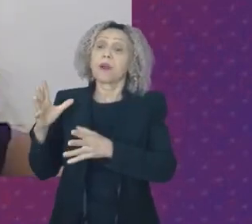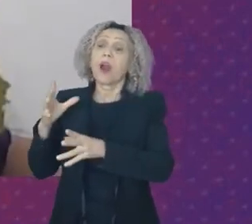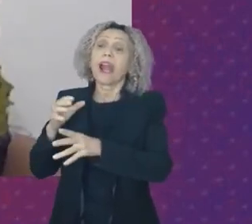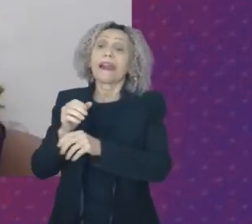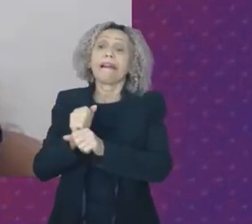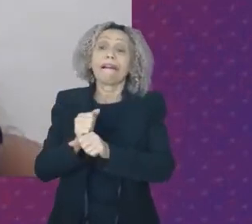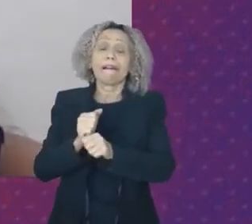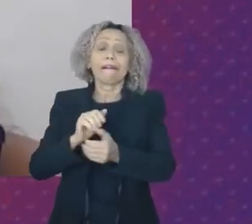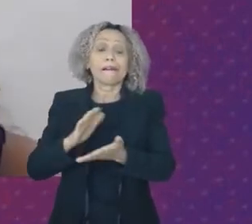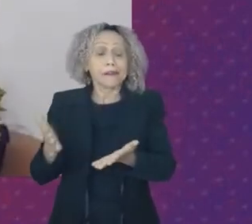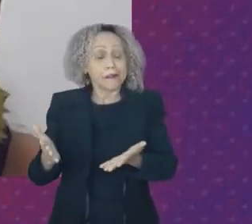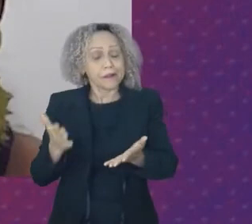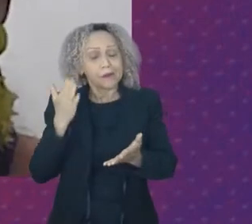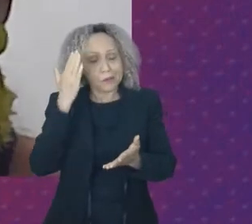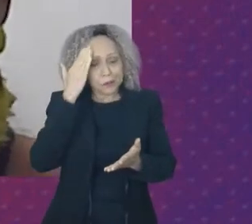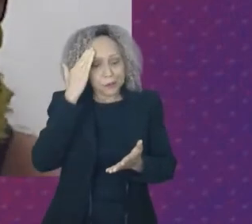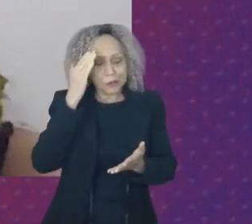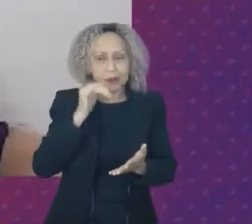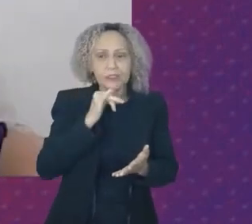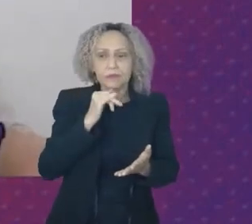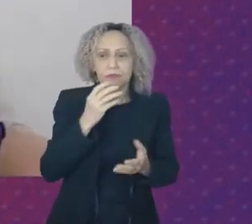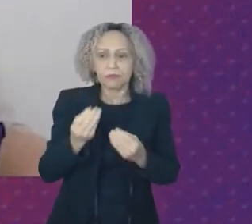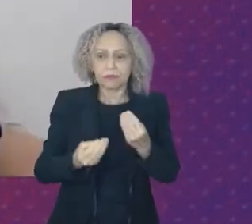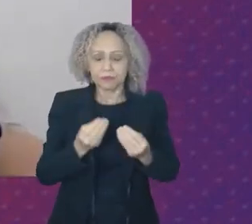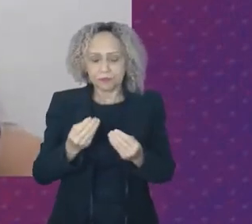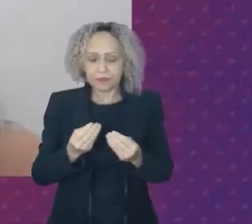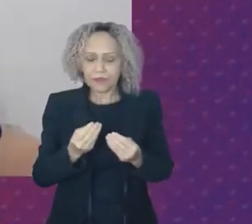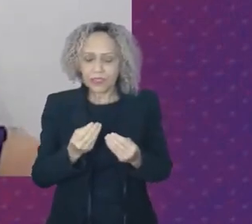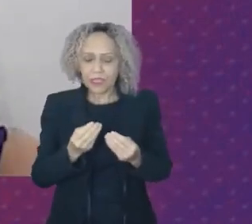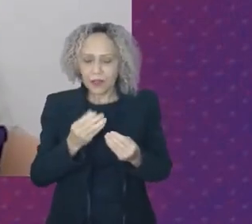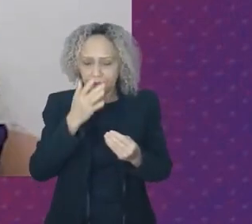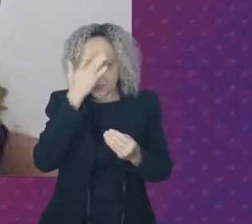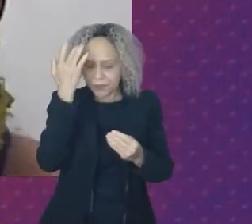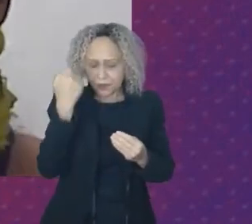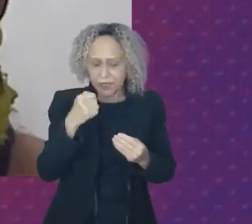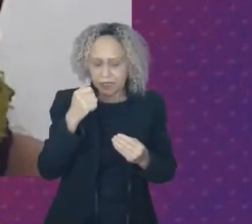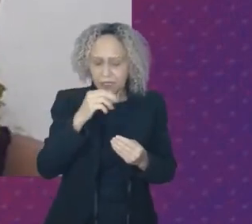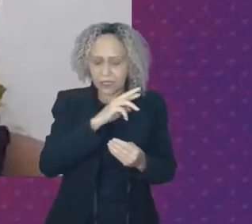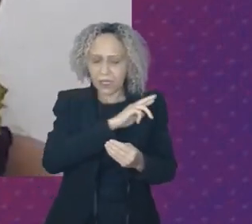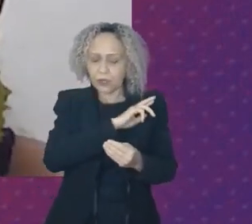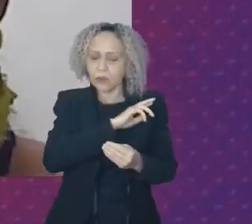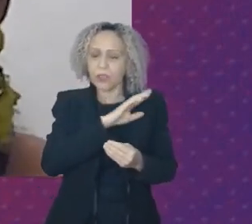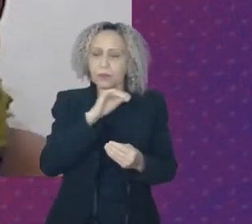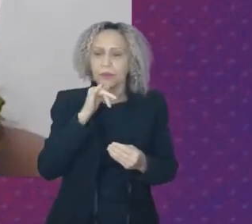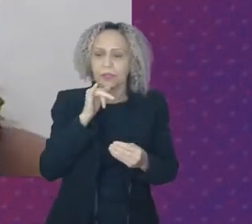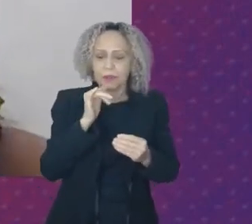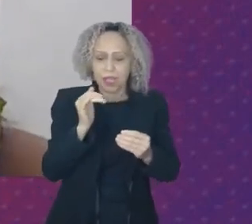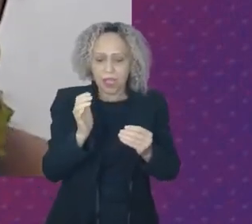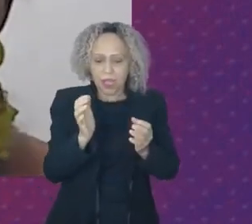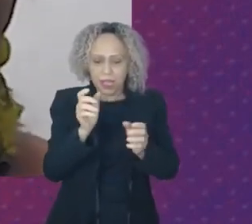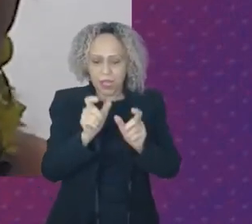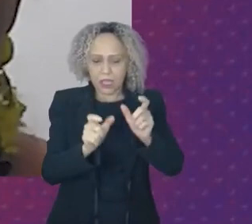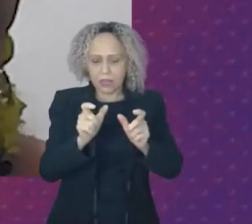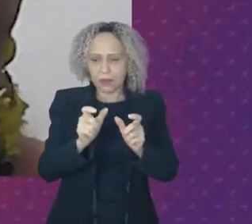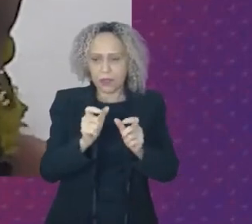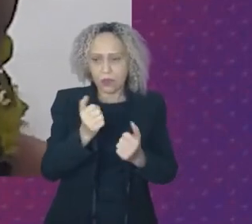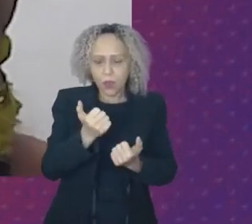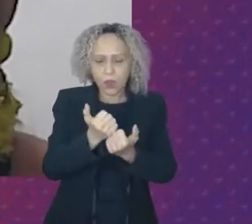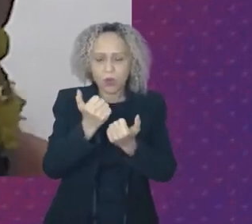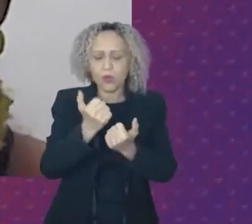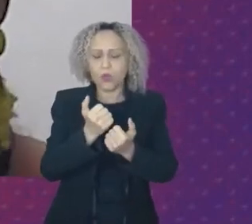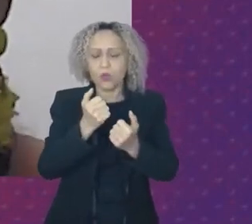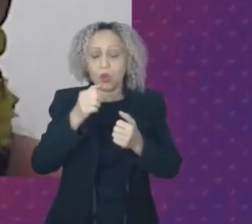alguma diligência, caso haja alguma eventualidade, é o corpo jurídico, é essa